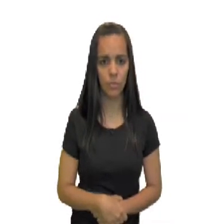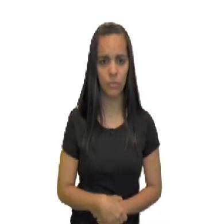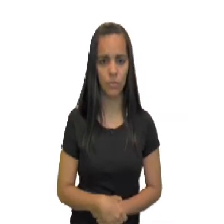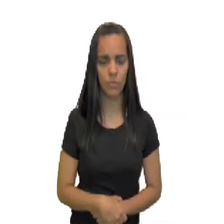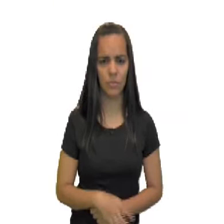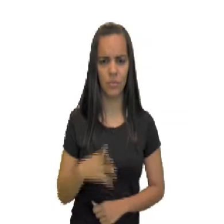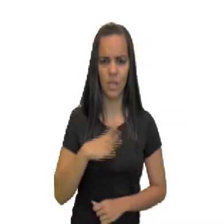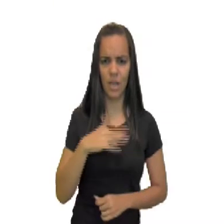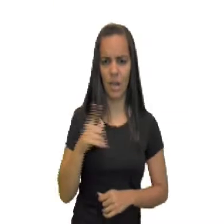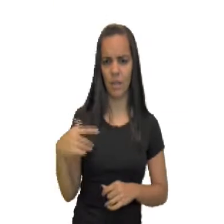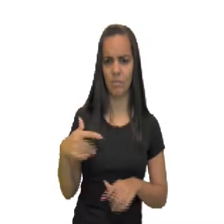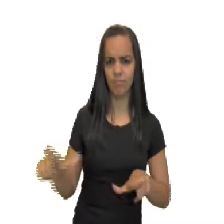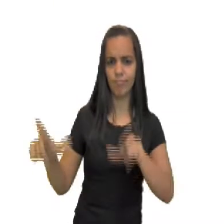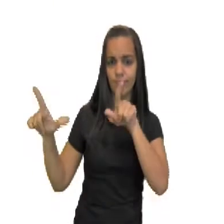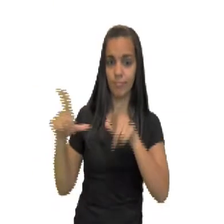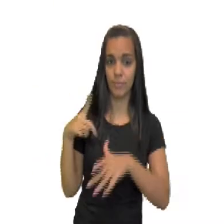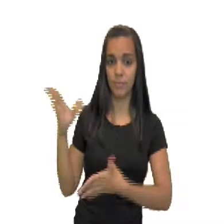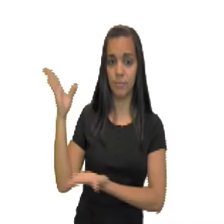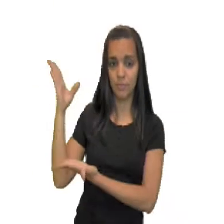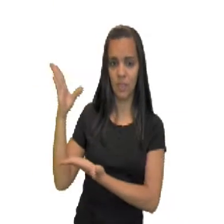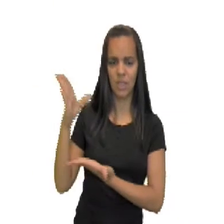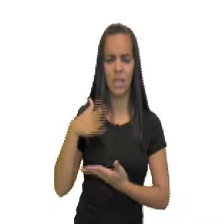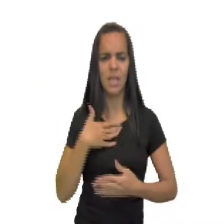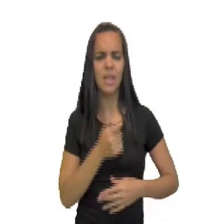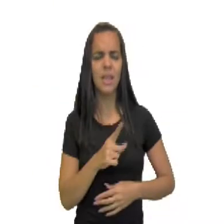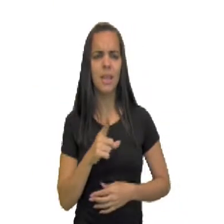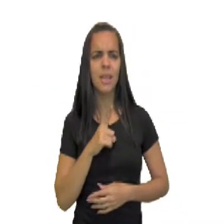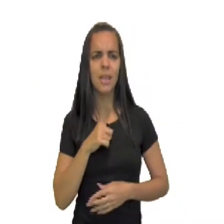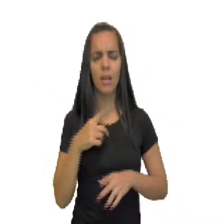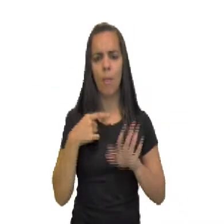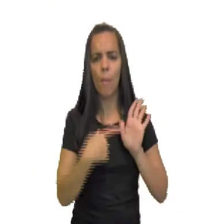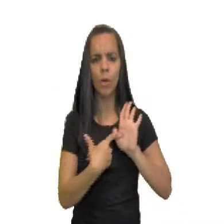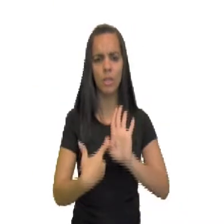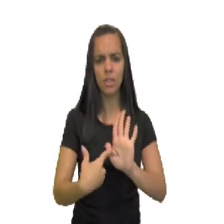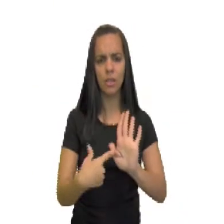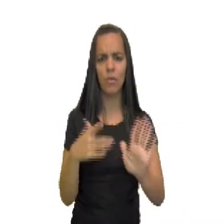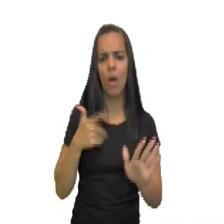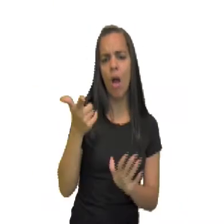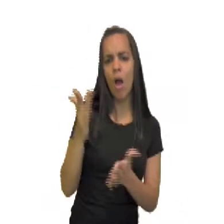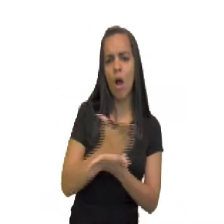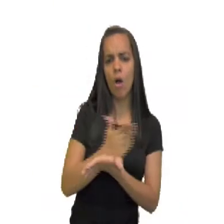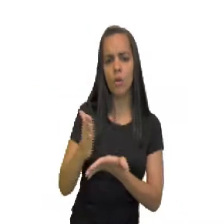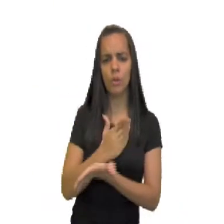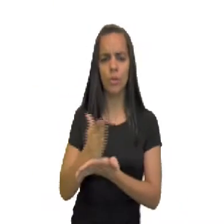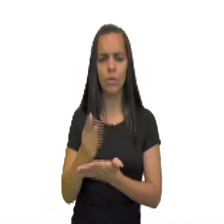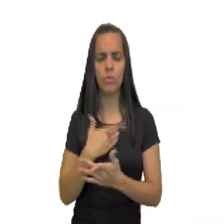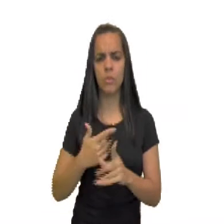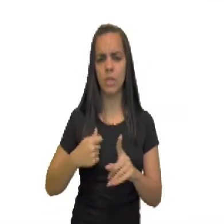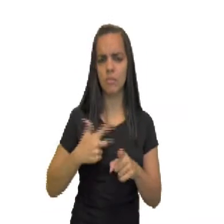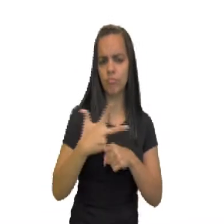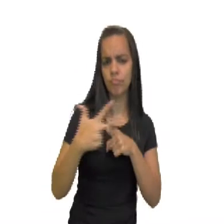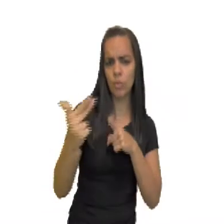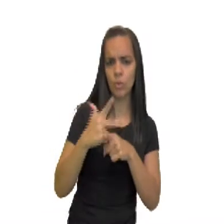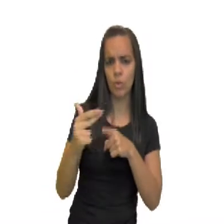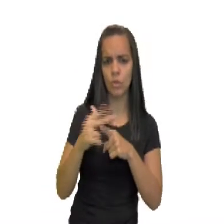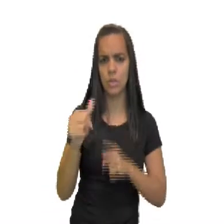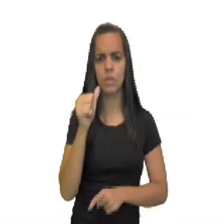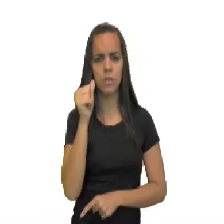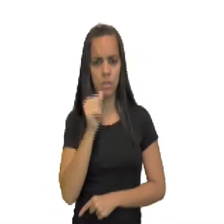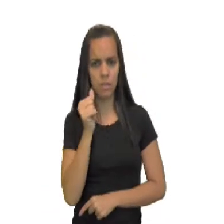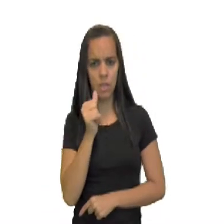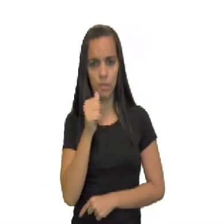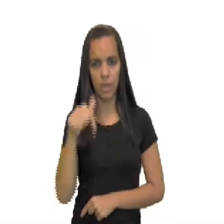apontado para vocês, mostrando para vocês algumas conquistas das mulheres aqui no Brasil com os marcos. Daqui a pouquinho nós